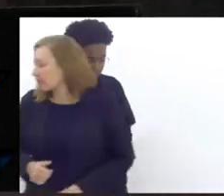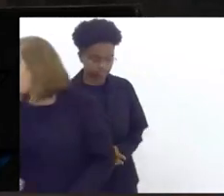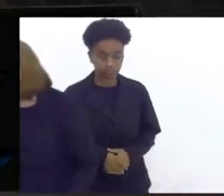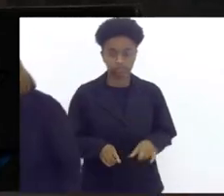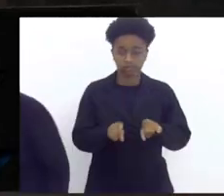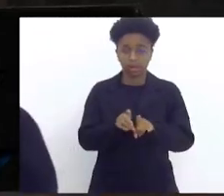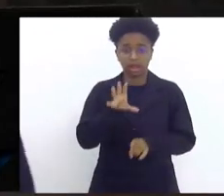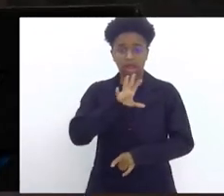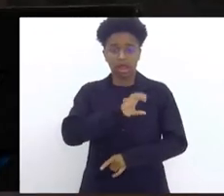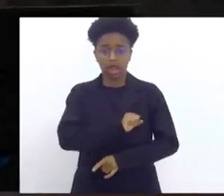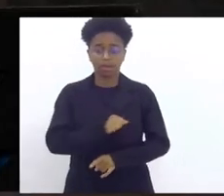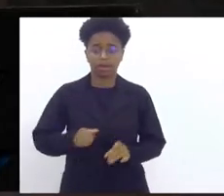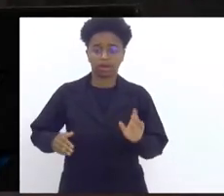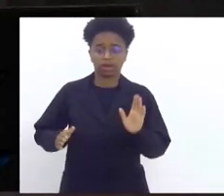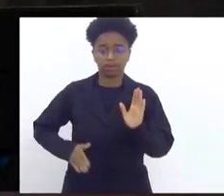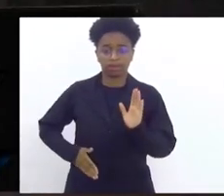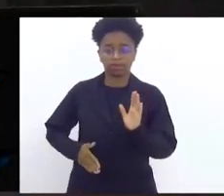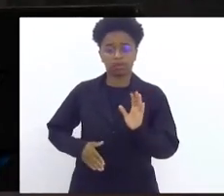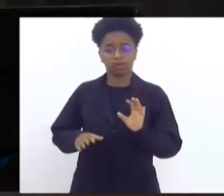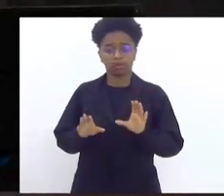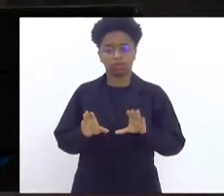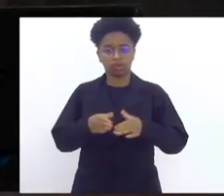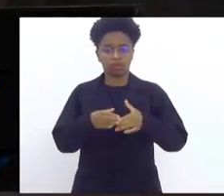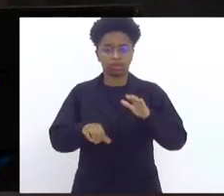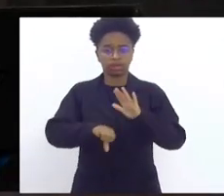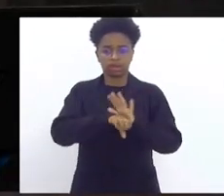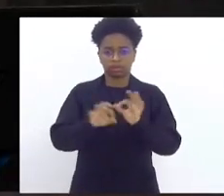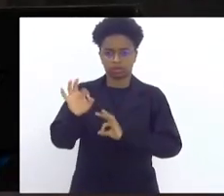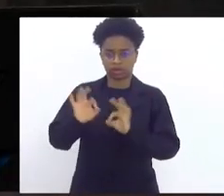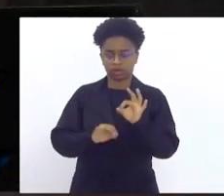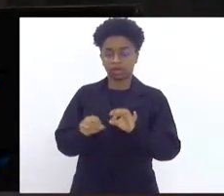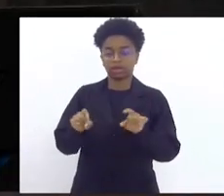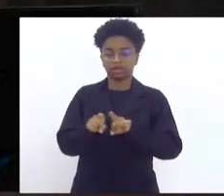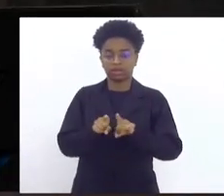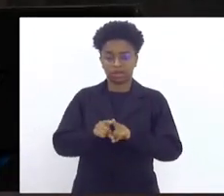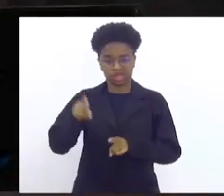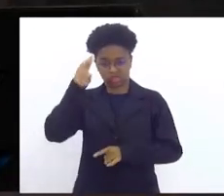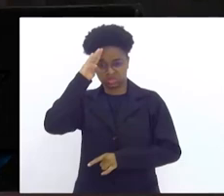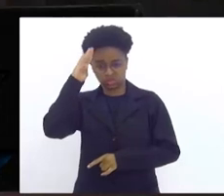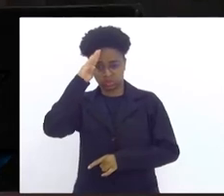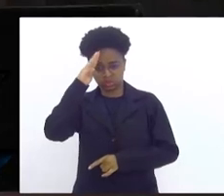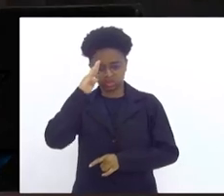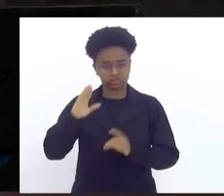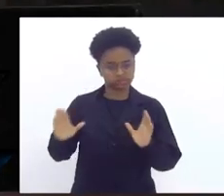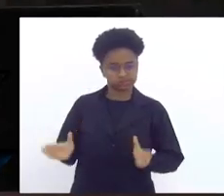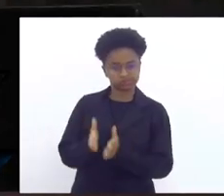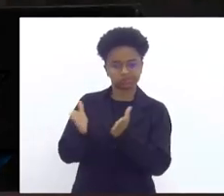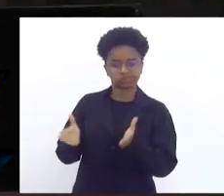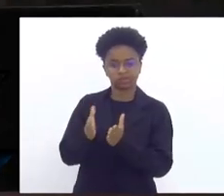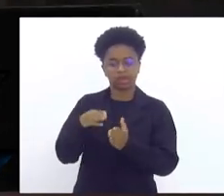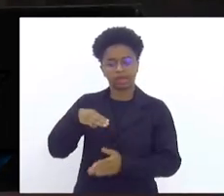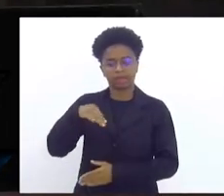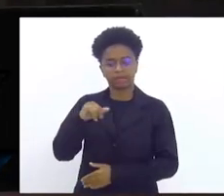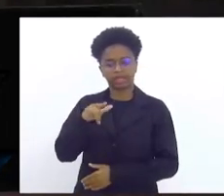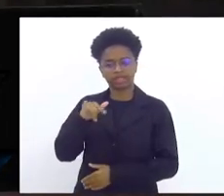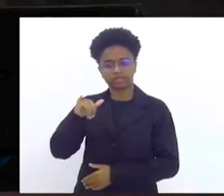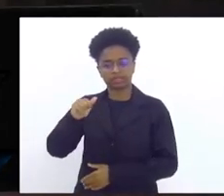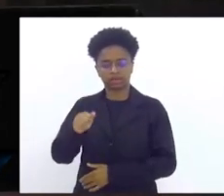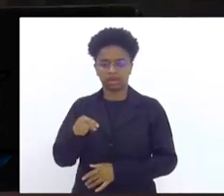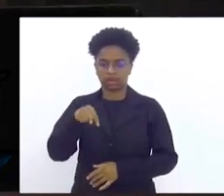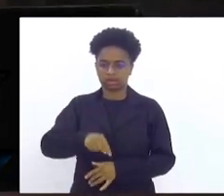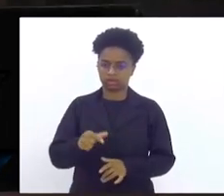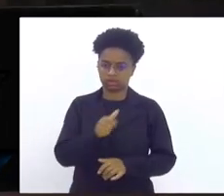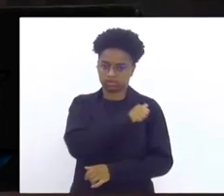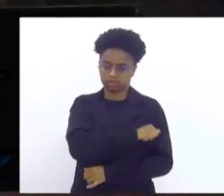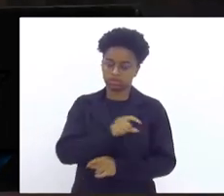pelo crime organizado E aí eu vou falar mais à frente que esse soldadinho é o percursor das milícias do Rio de Janeiro mais à frente eu vou